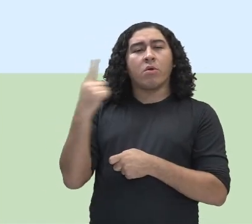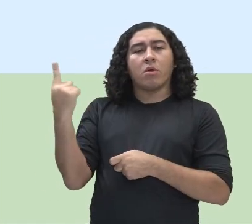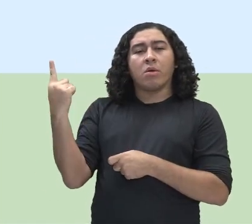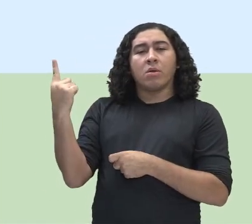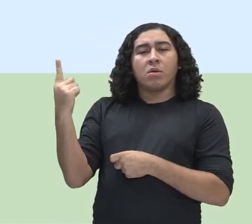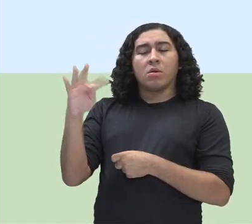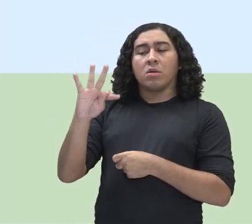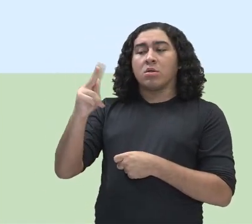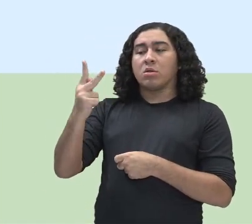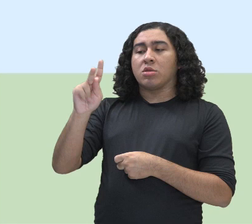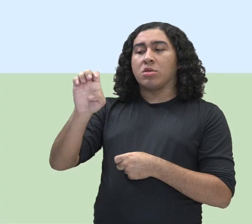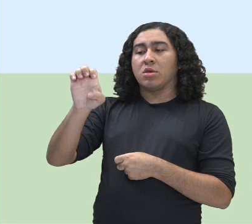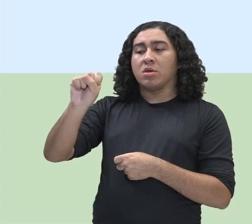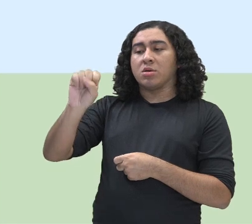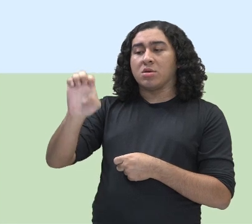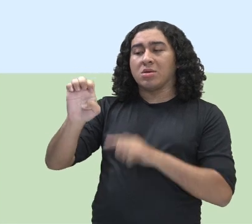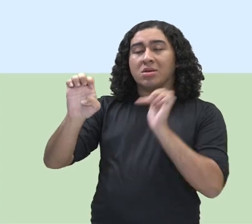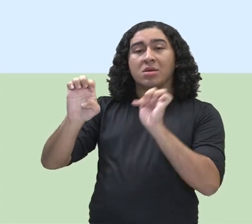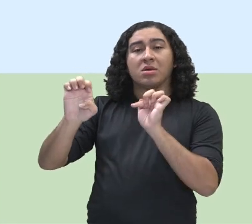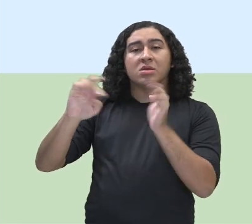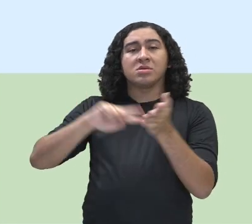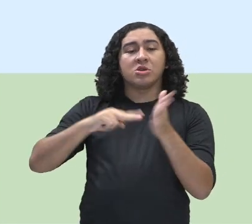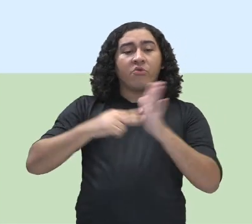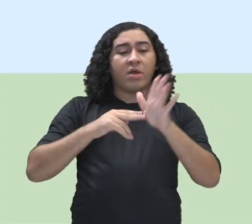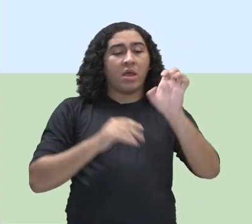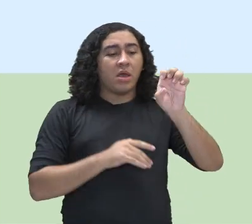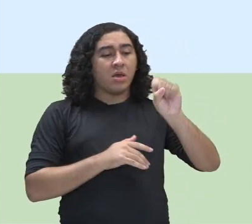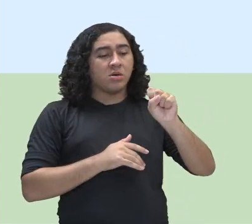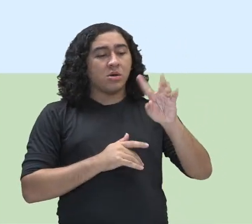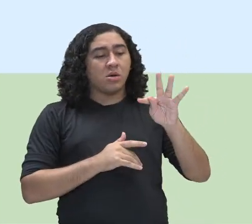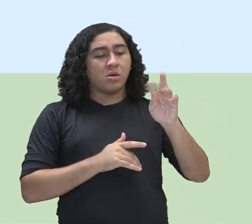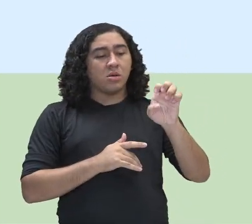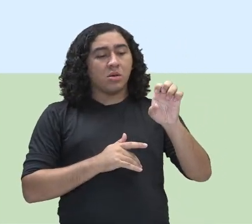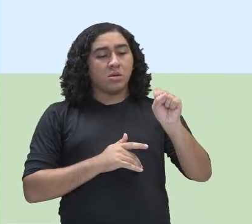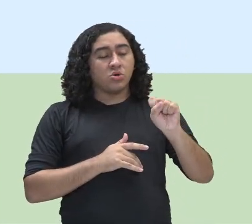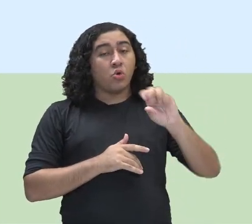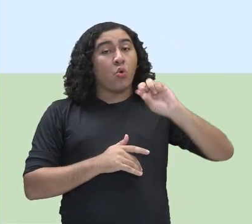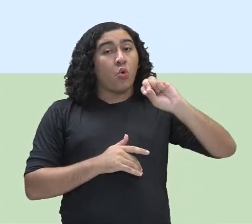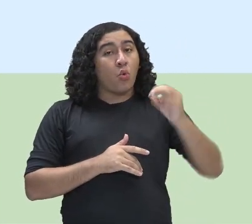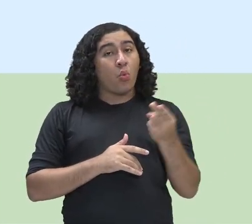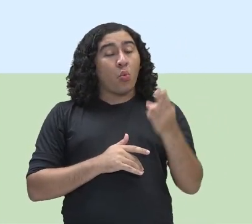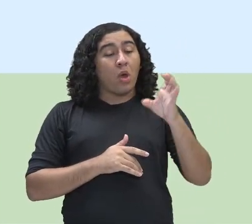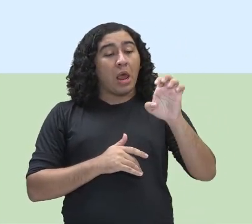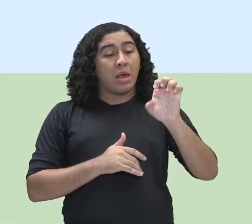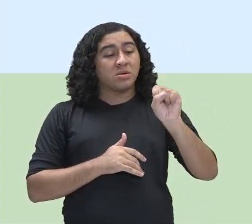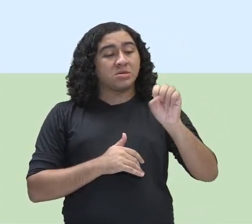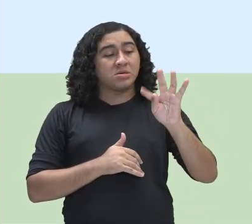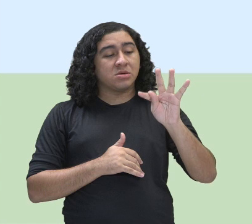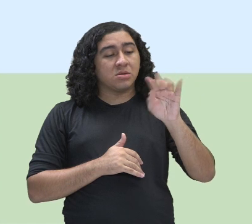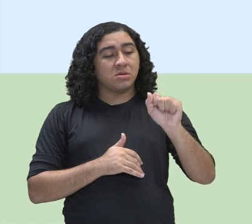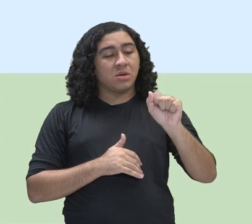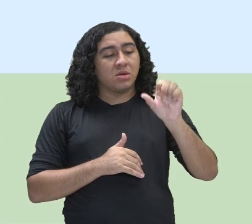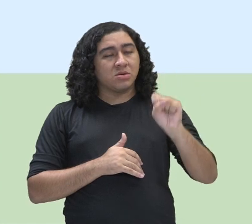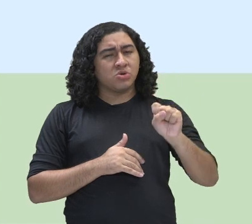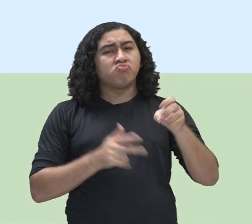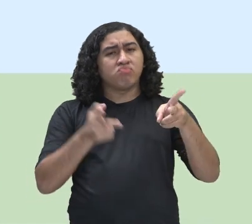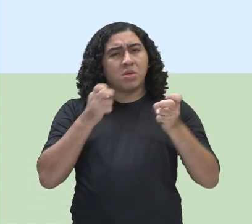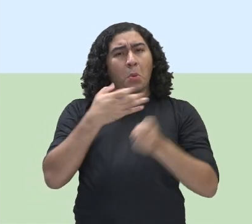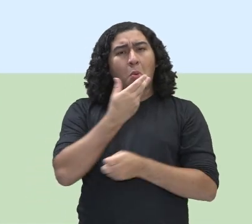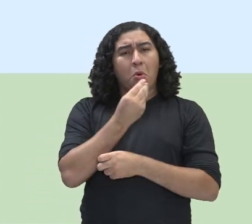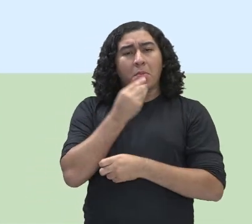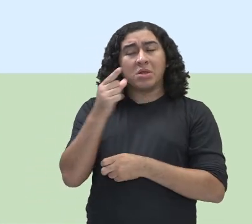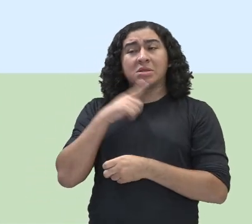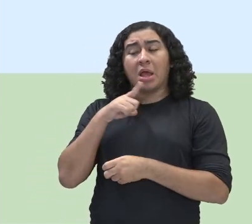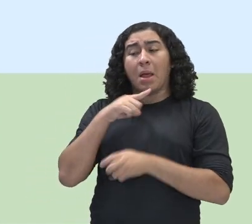these, que significa estes ou estas. Então, nosso personagem Solomon está apontando para esses personagens que estão aí perto dele. Ó.